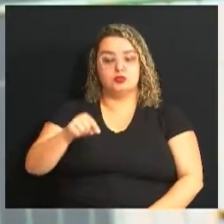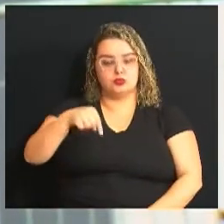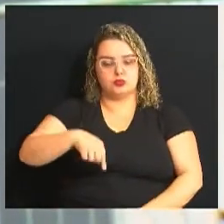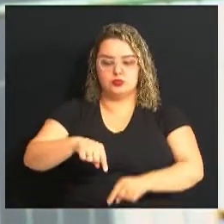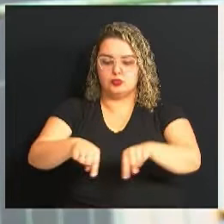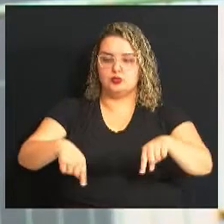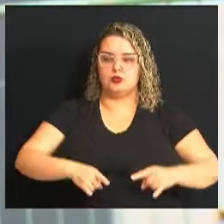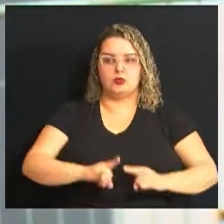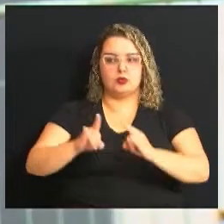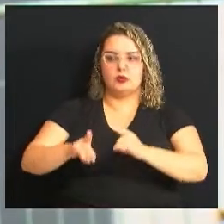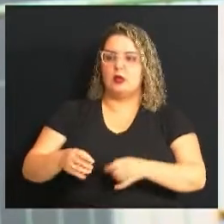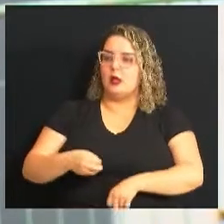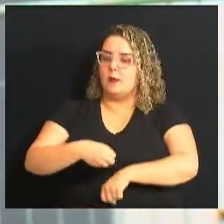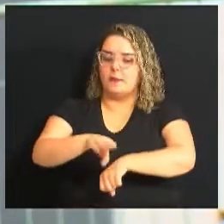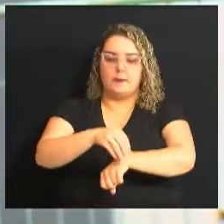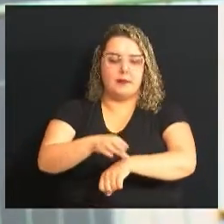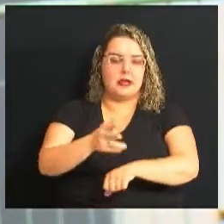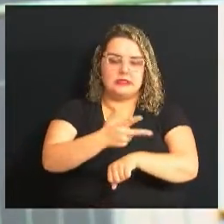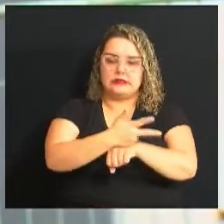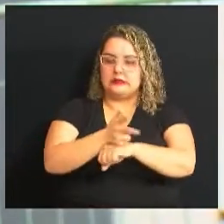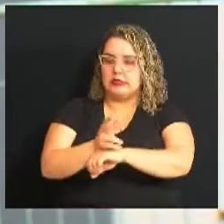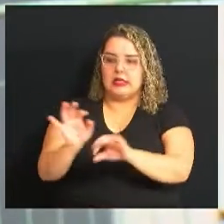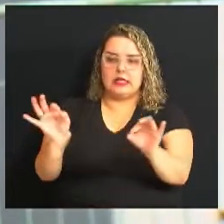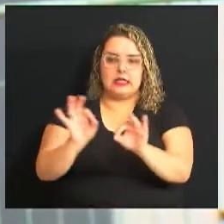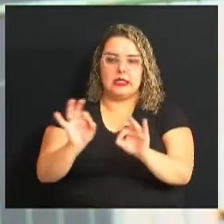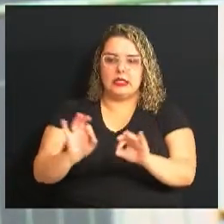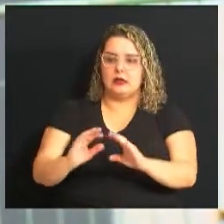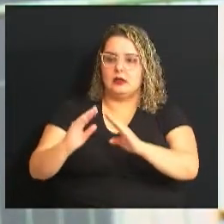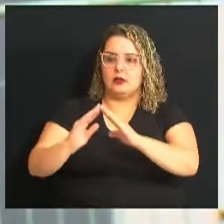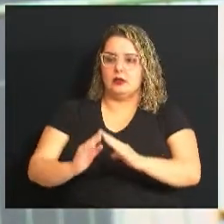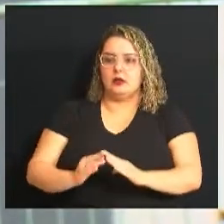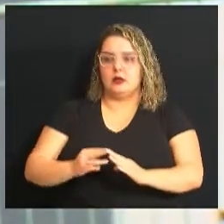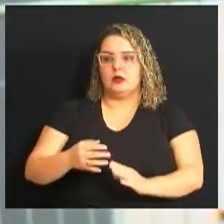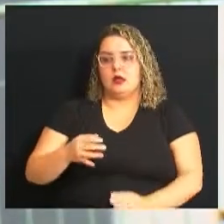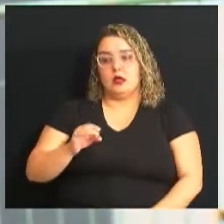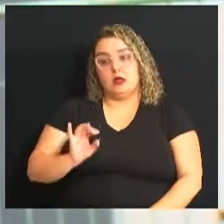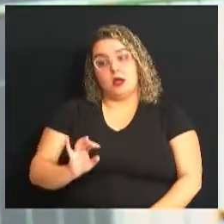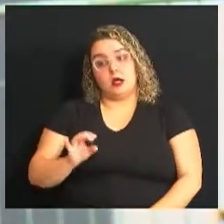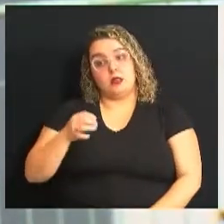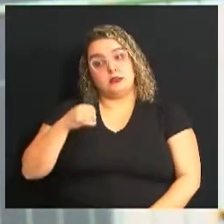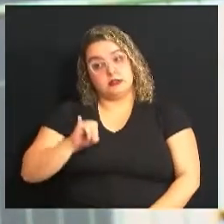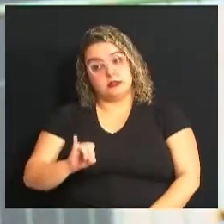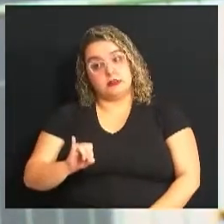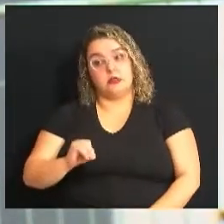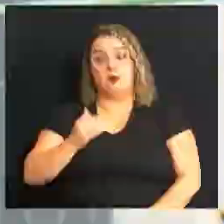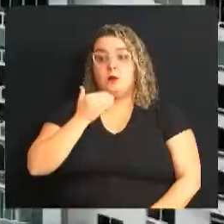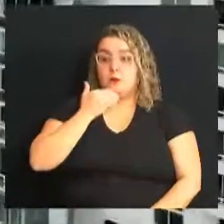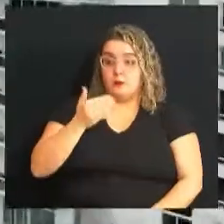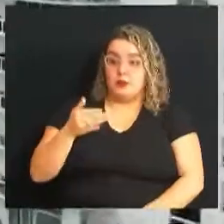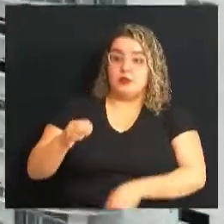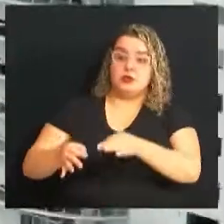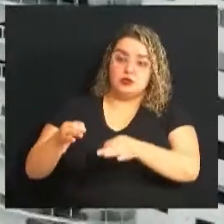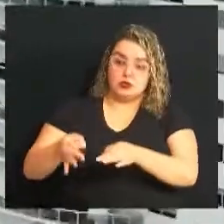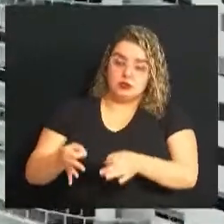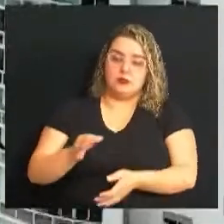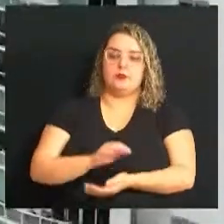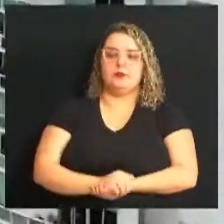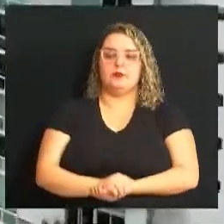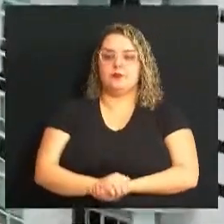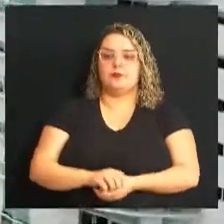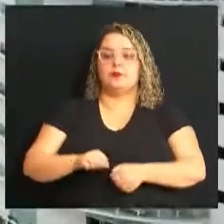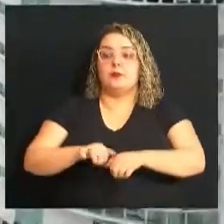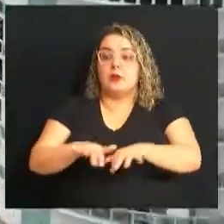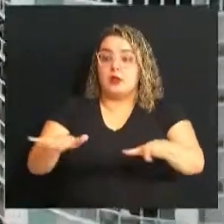não passa nenhum tipo de imagem para nenhum morador, a não ser que seja com uma solicitação judicial. O vazamento de